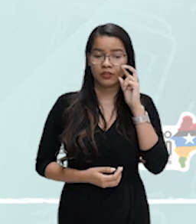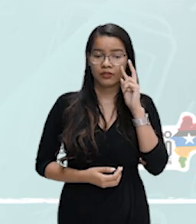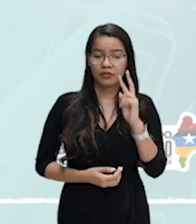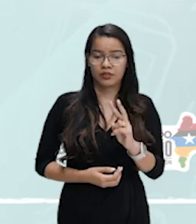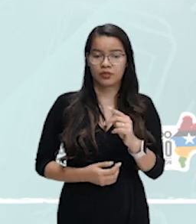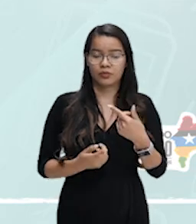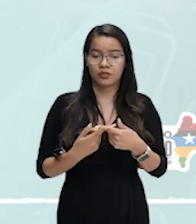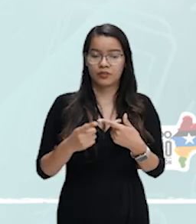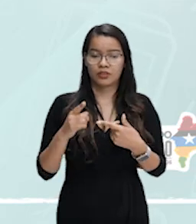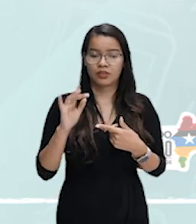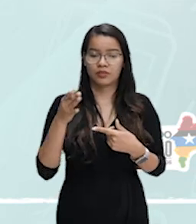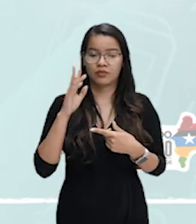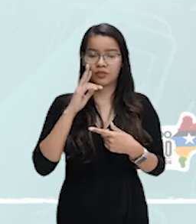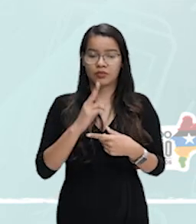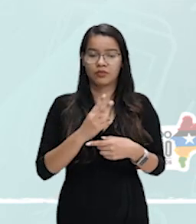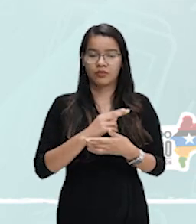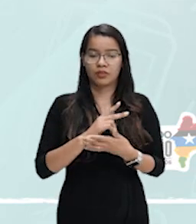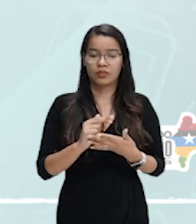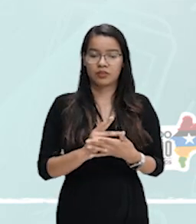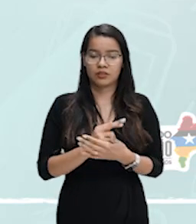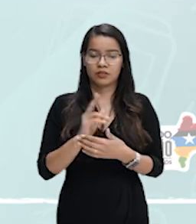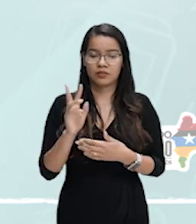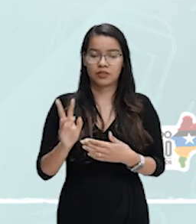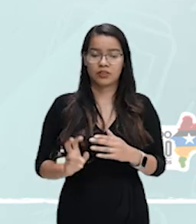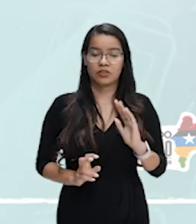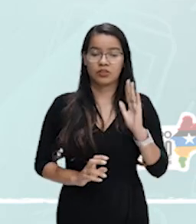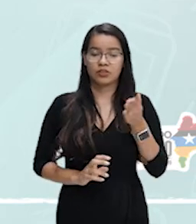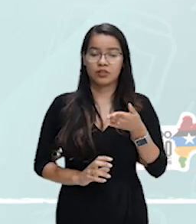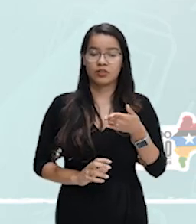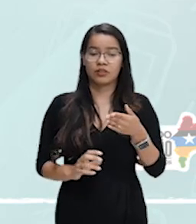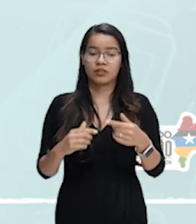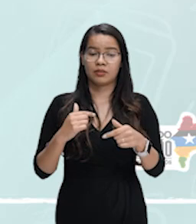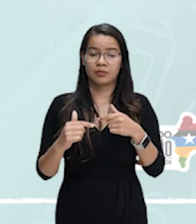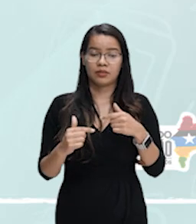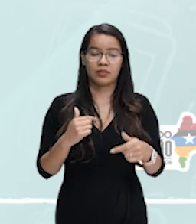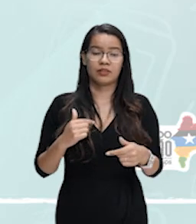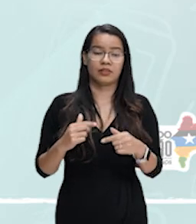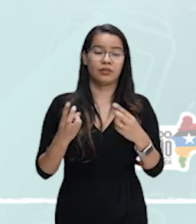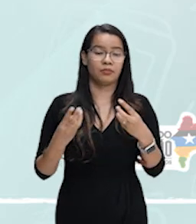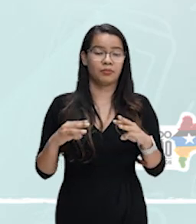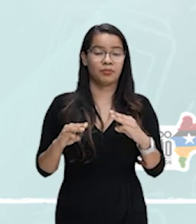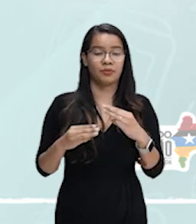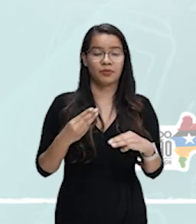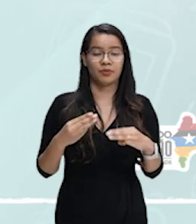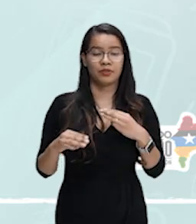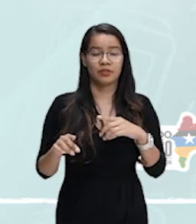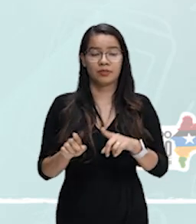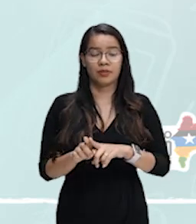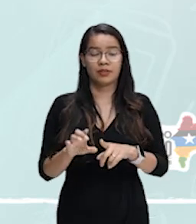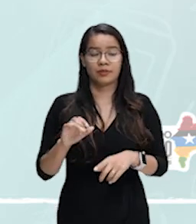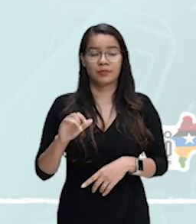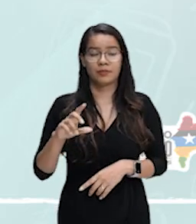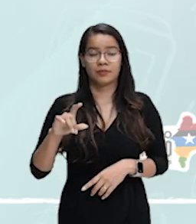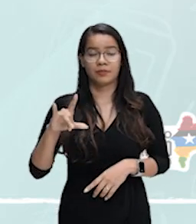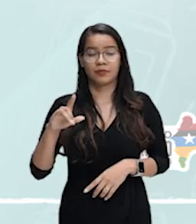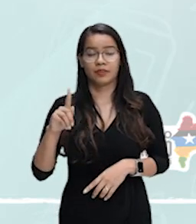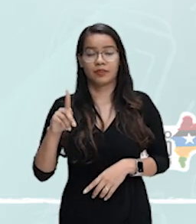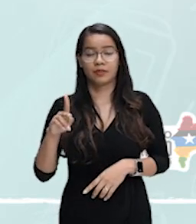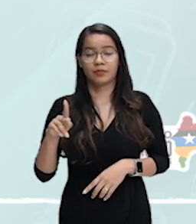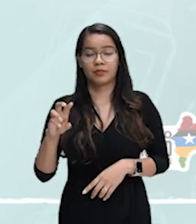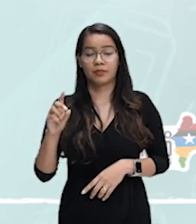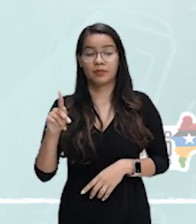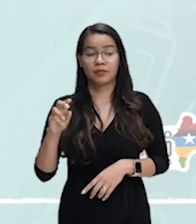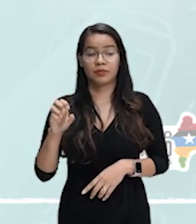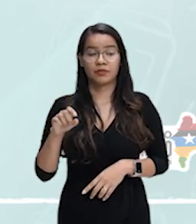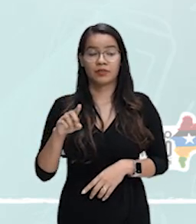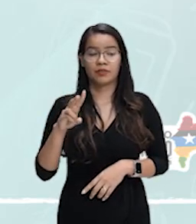vezes. A Queda, né? Já foi trabalhado em clipe, já foi trabalhado em música. O surrealismo dele é para você analisar